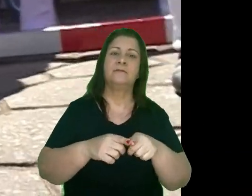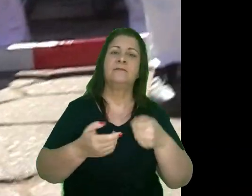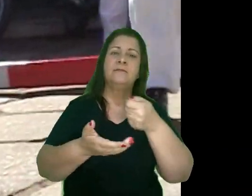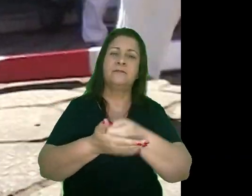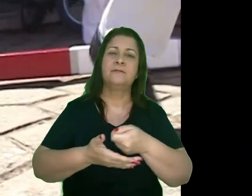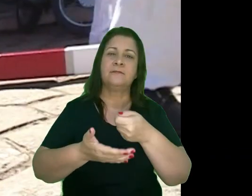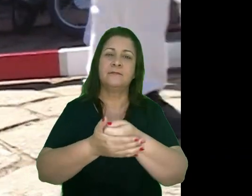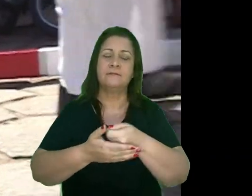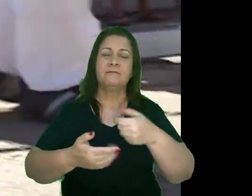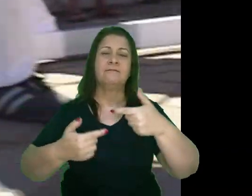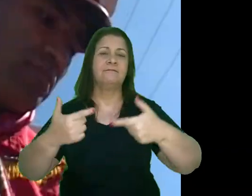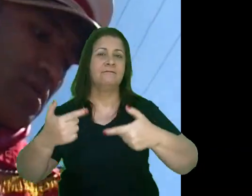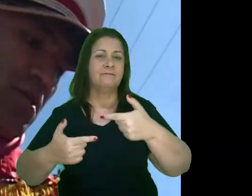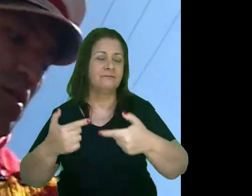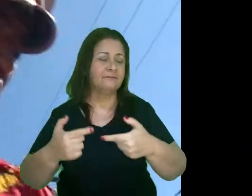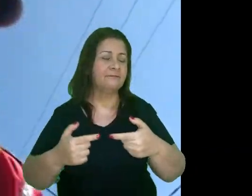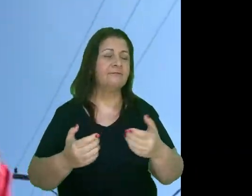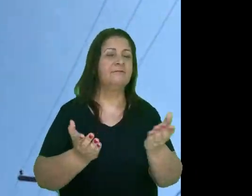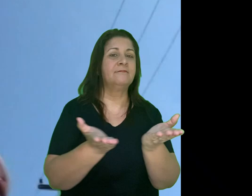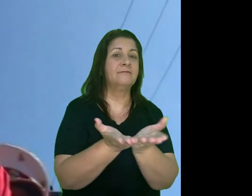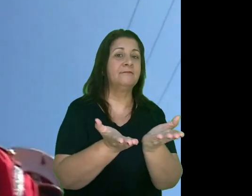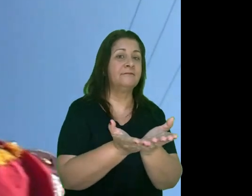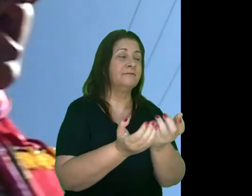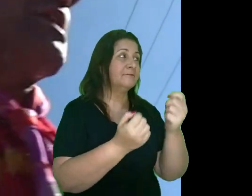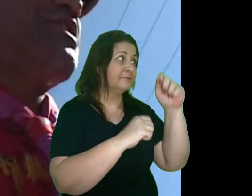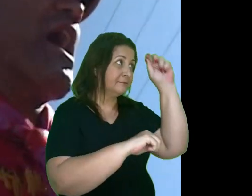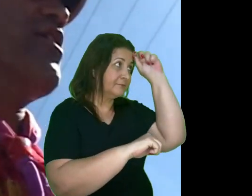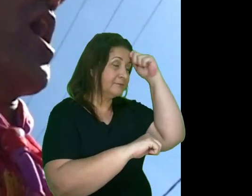e chegou até nós através dos jesuítas.